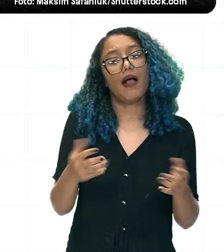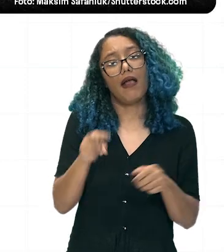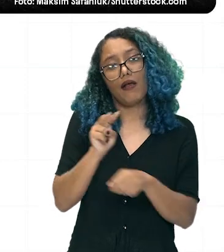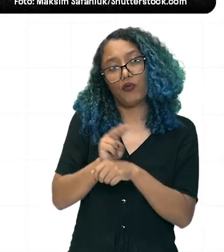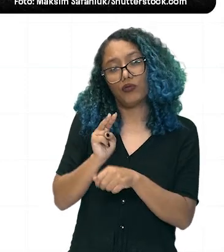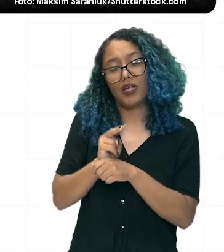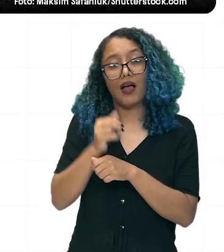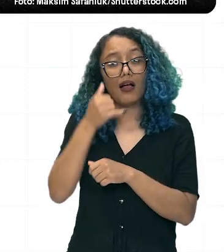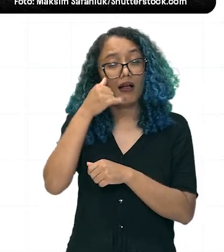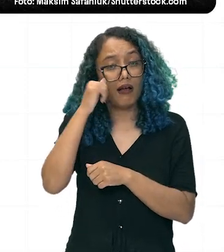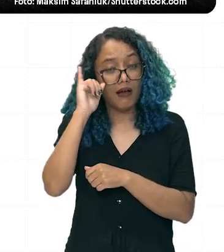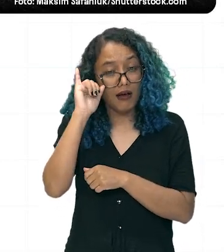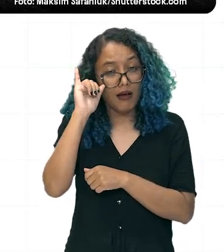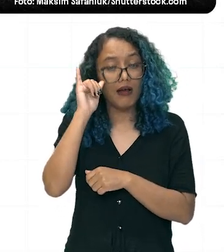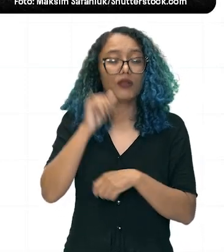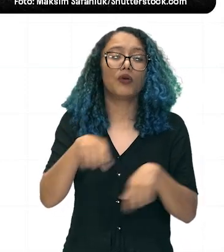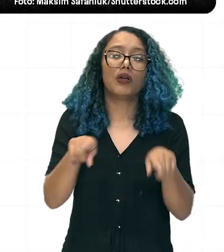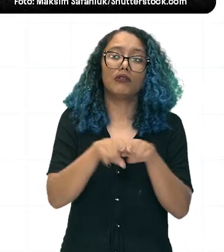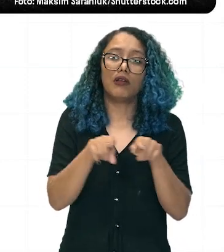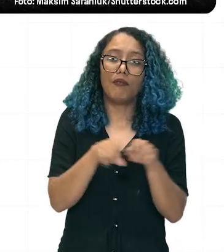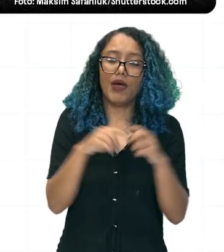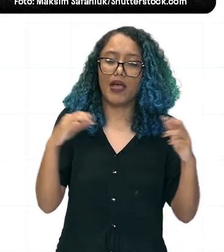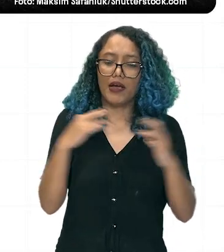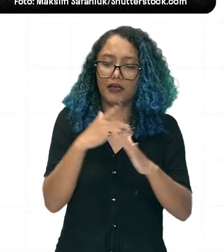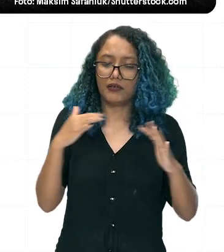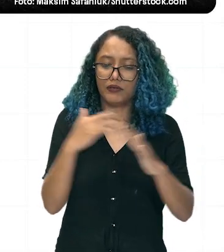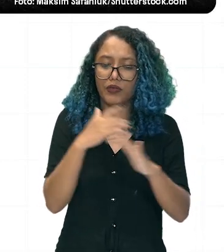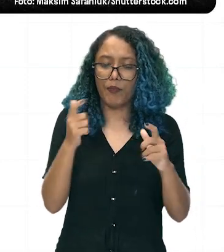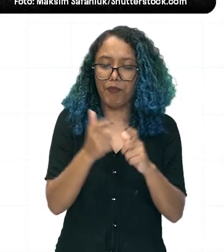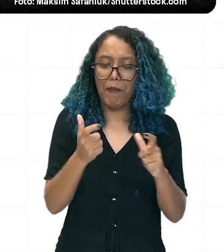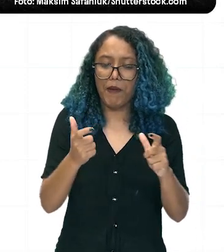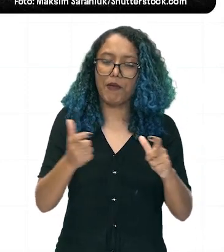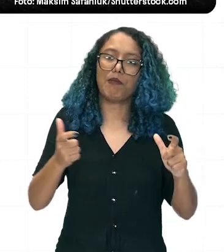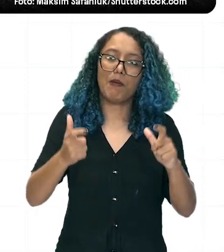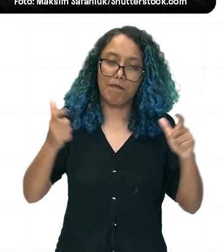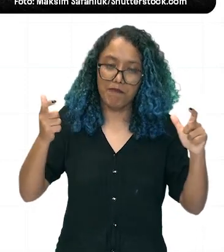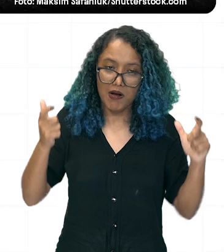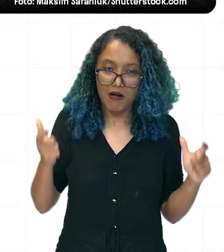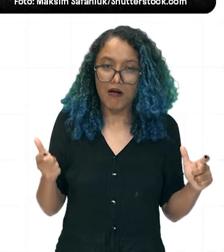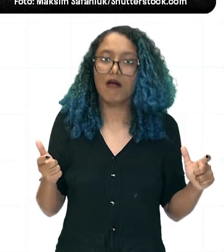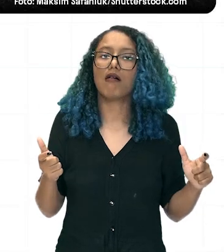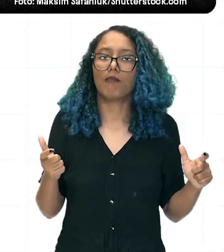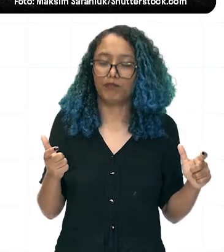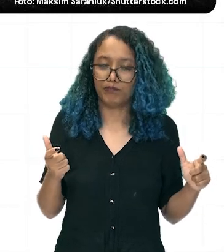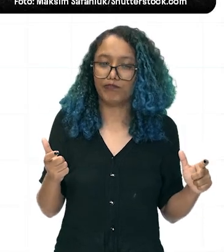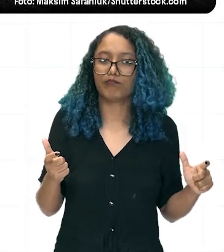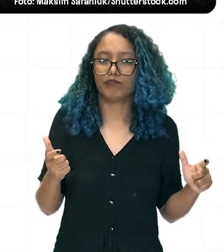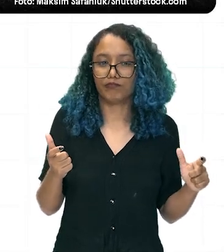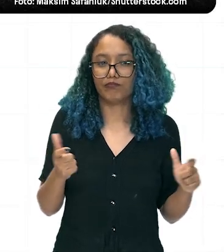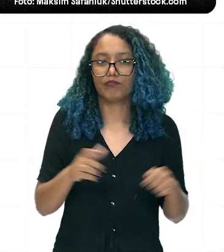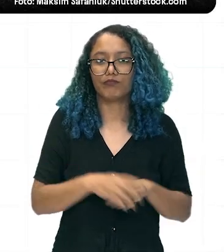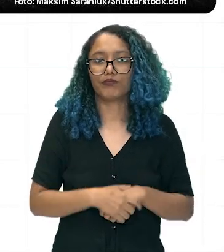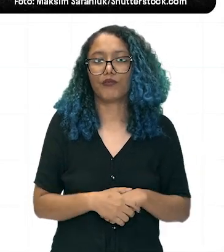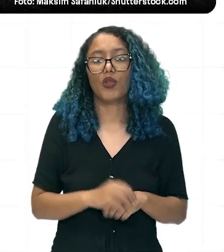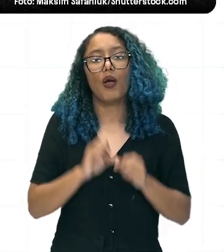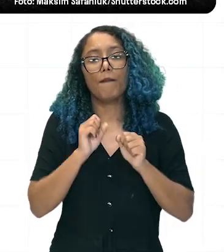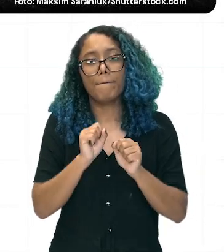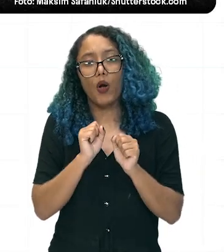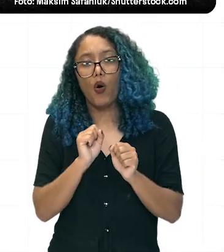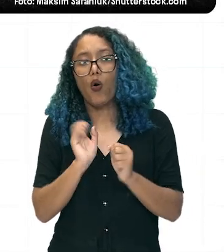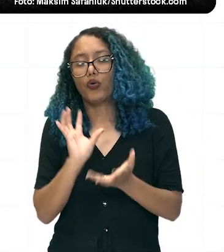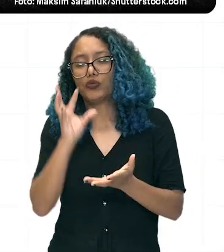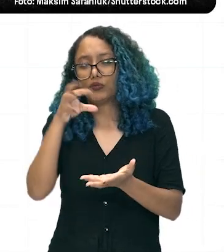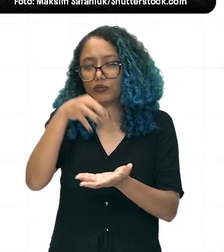gado, por exemplo. A expansão urbana das cidades, sejam elas cidades localizadas